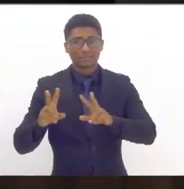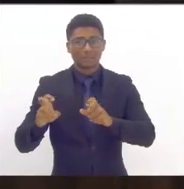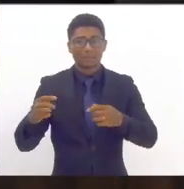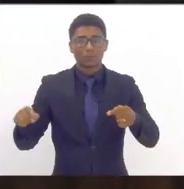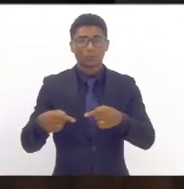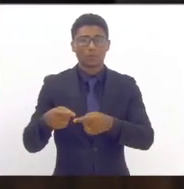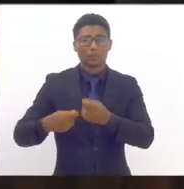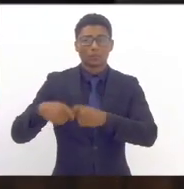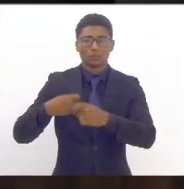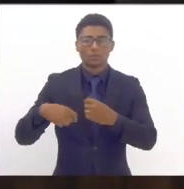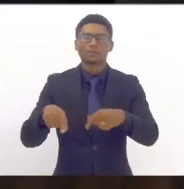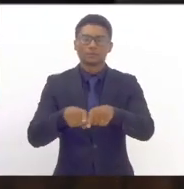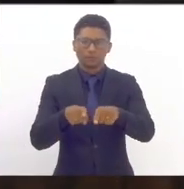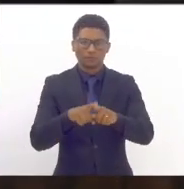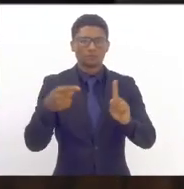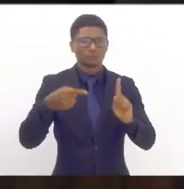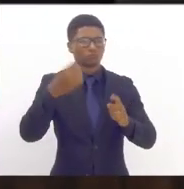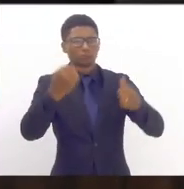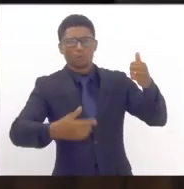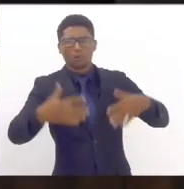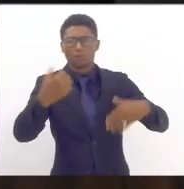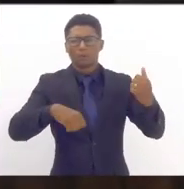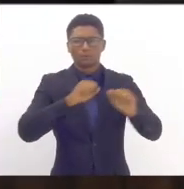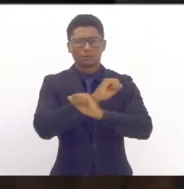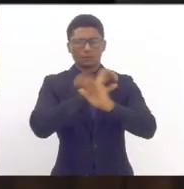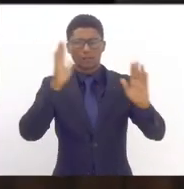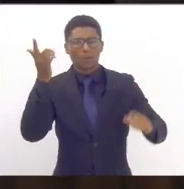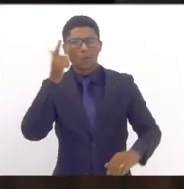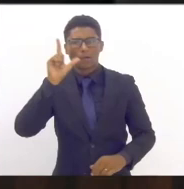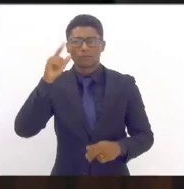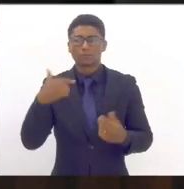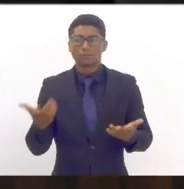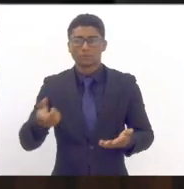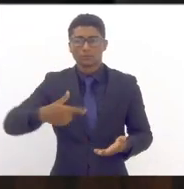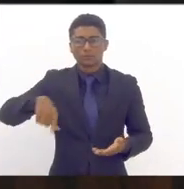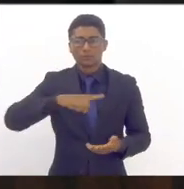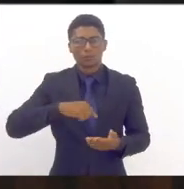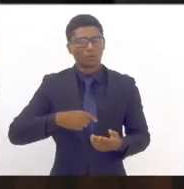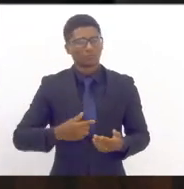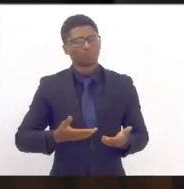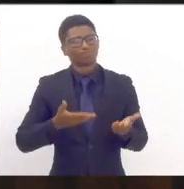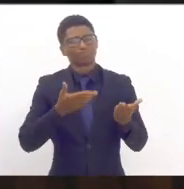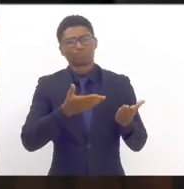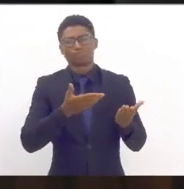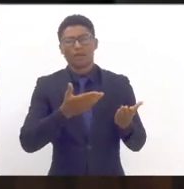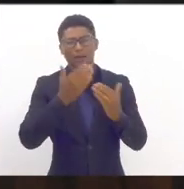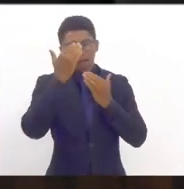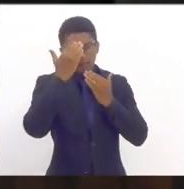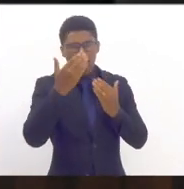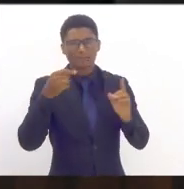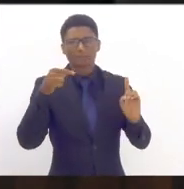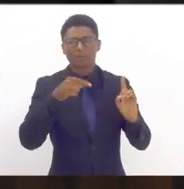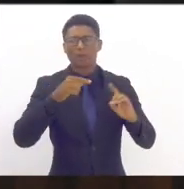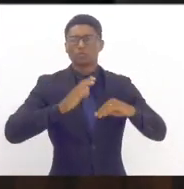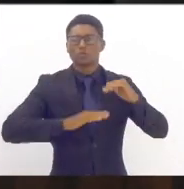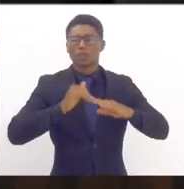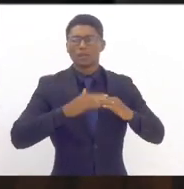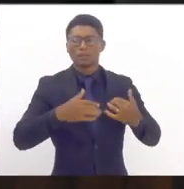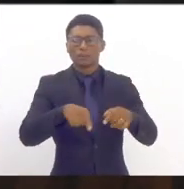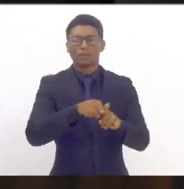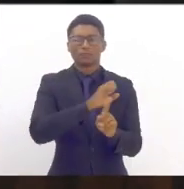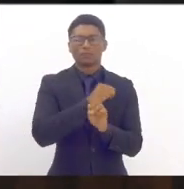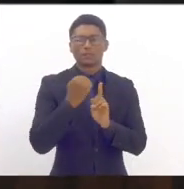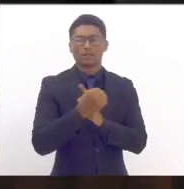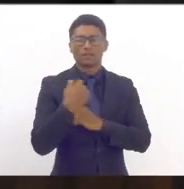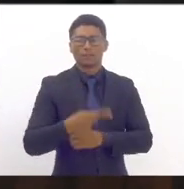economia. Por tudo isso, é que reconhecemos hoje a grande contribuição de Pedro para o jornalismo, para a sociedade